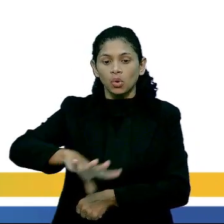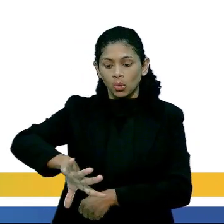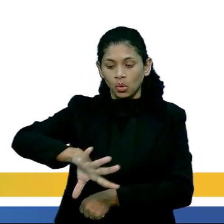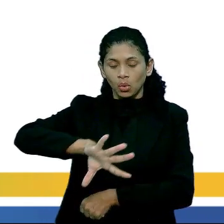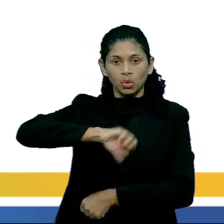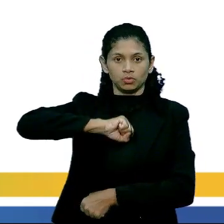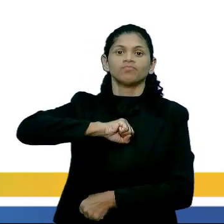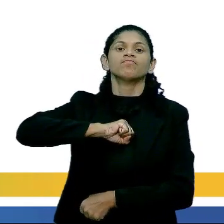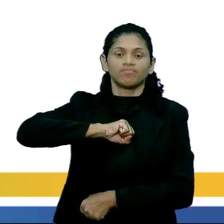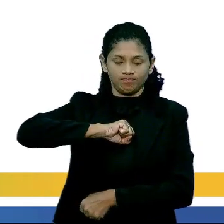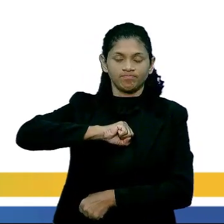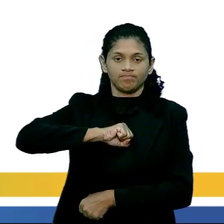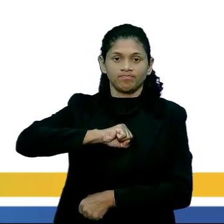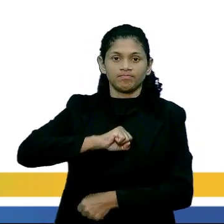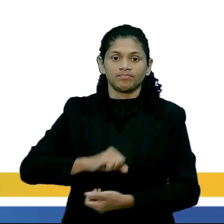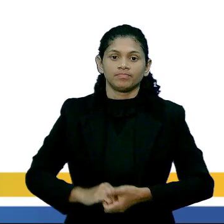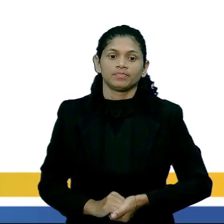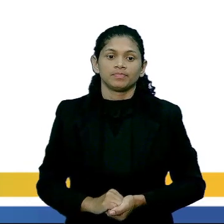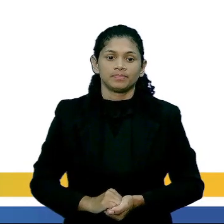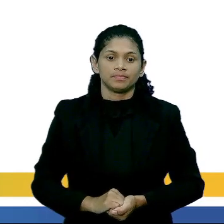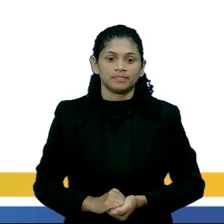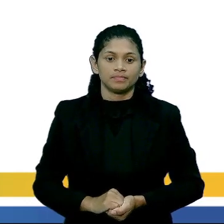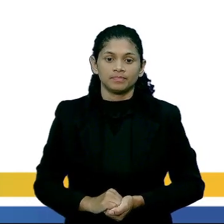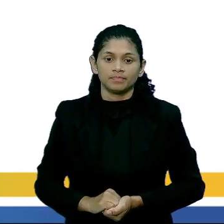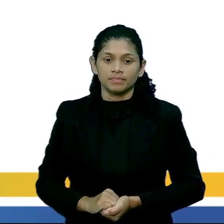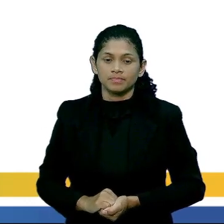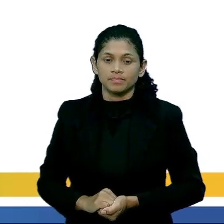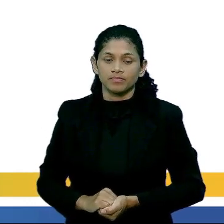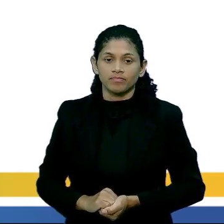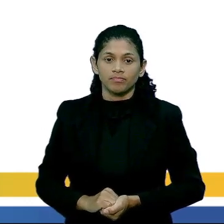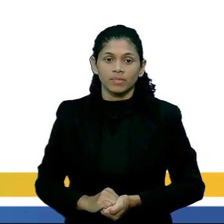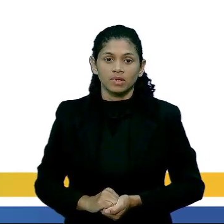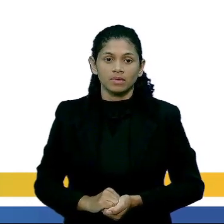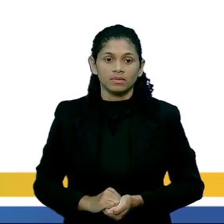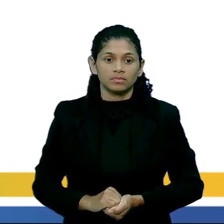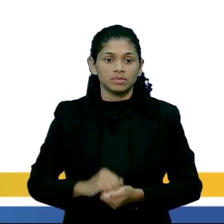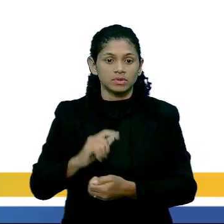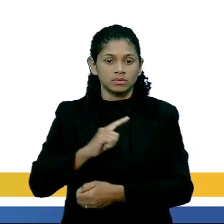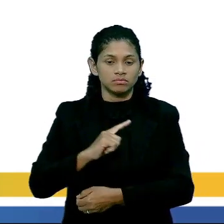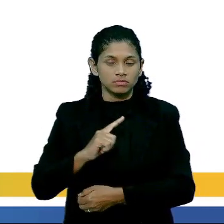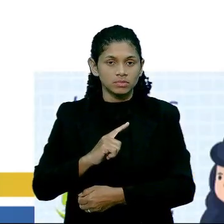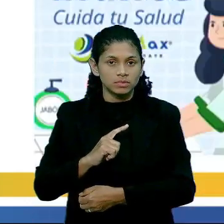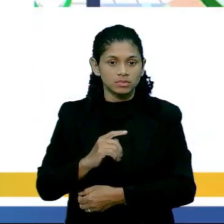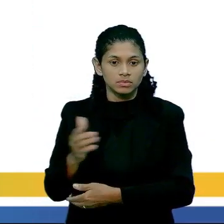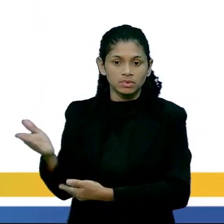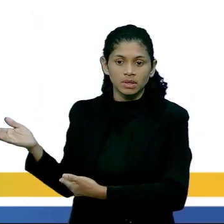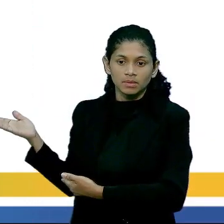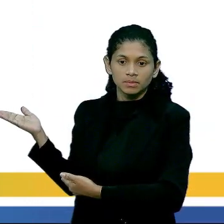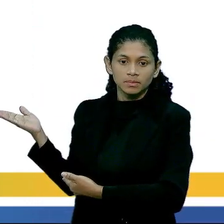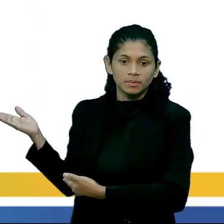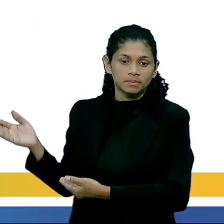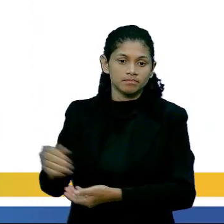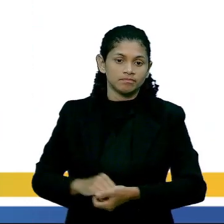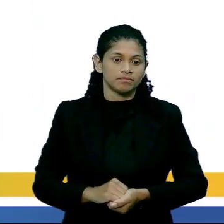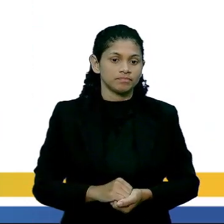produtos comerciais né Aí nós temos um exemplo da Nestlé e geralmente né O que marca esse